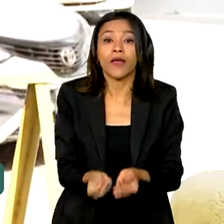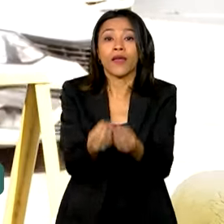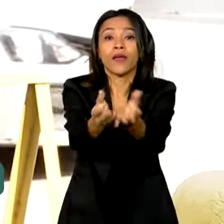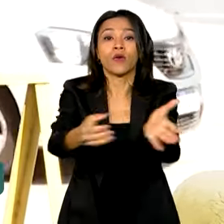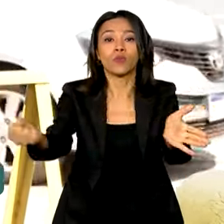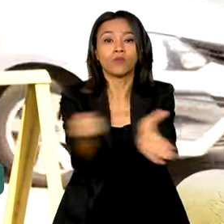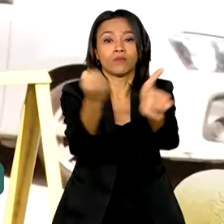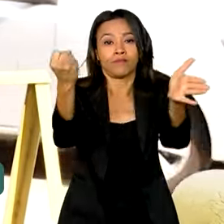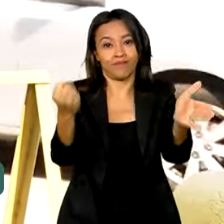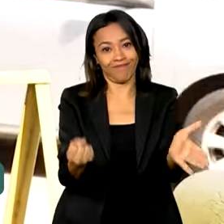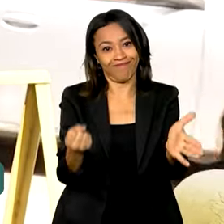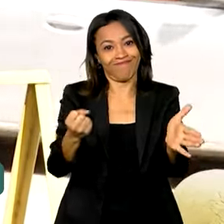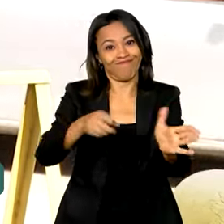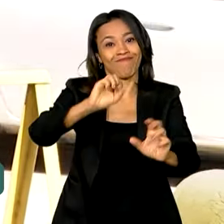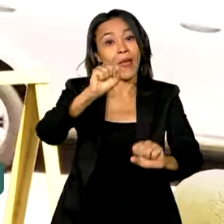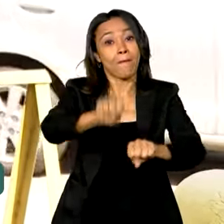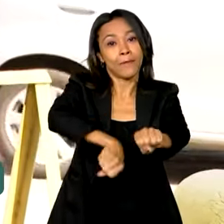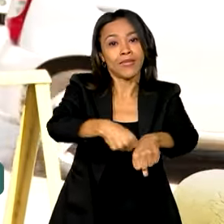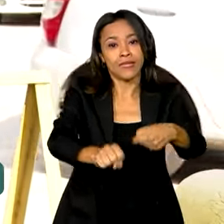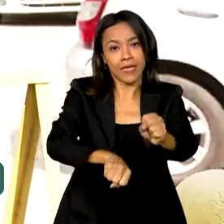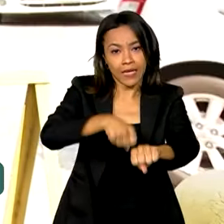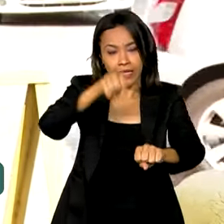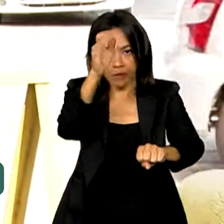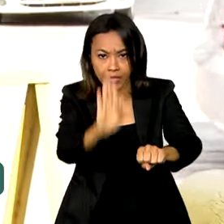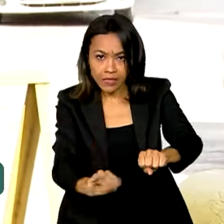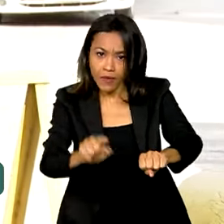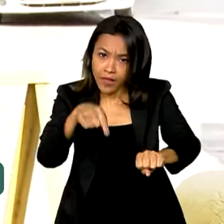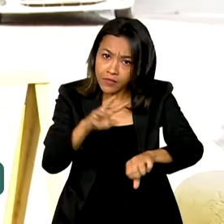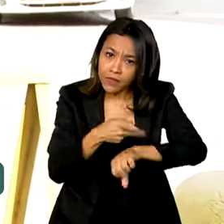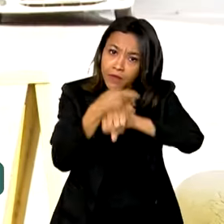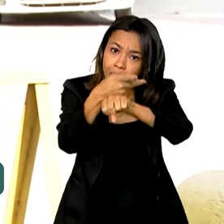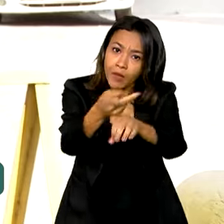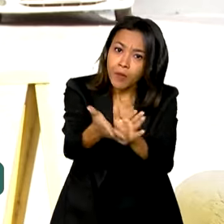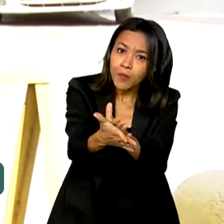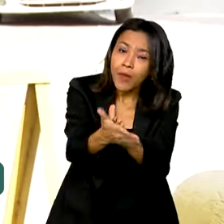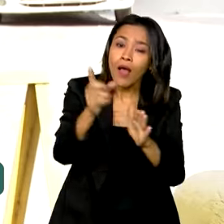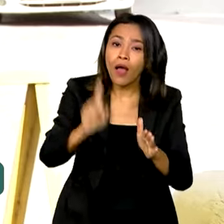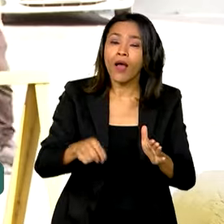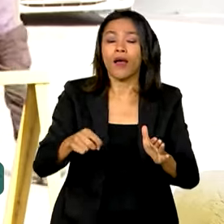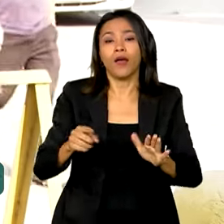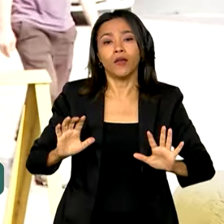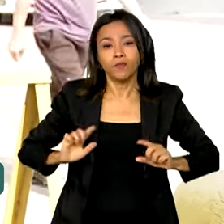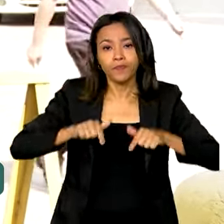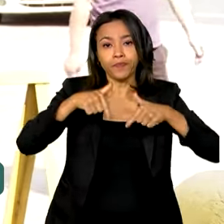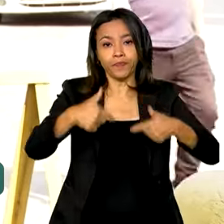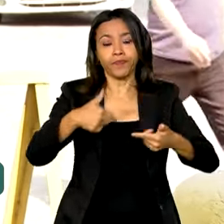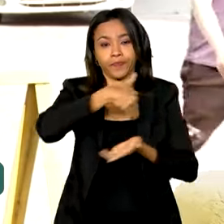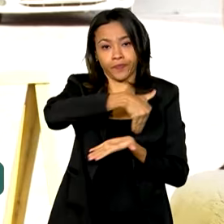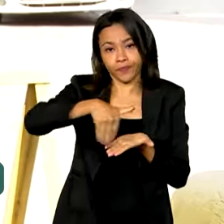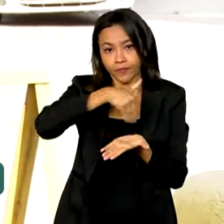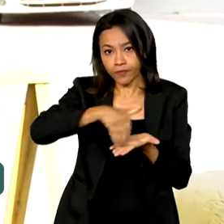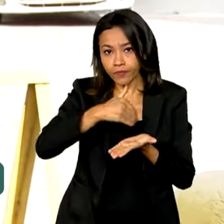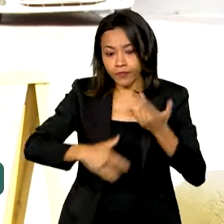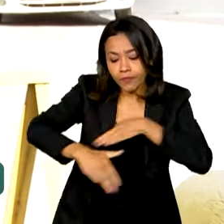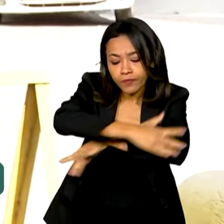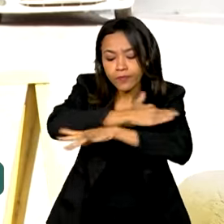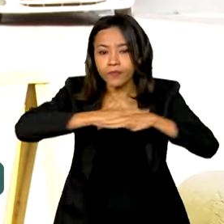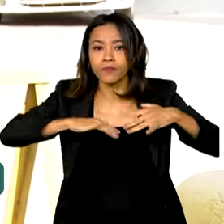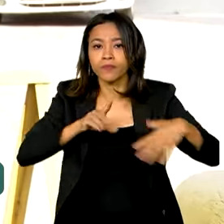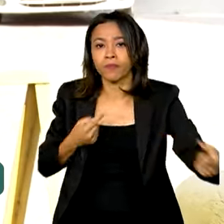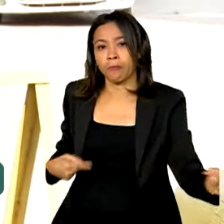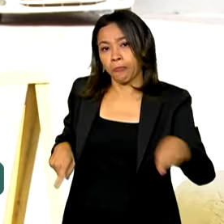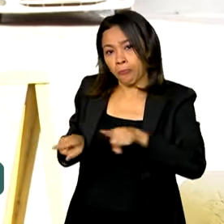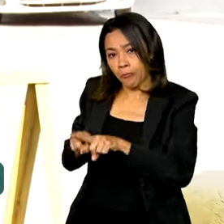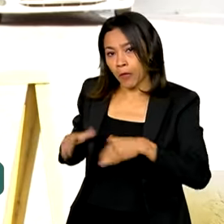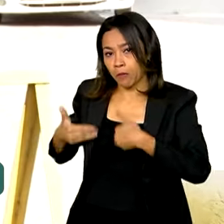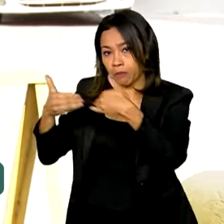Bicicleta Brasil. O prêmio Bicicleta Brasil é uma iniciativa da Secretaria Nacional de Mobilidade Urbana, que é vinculada ao Ministério